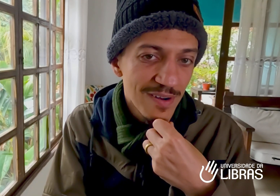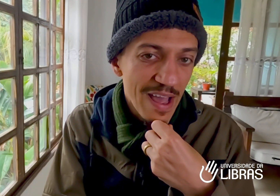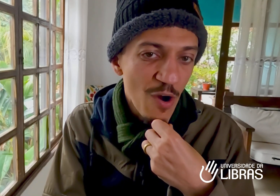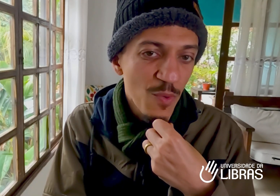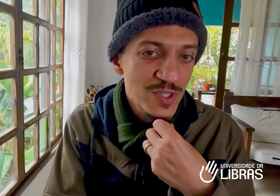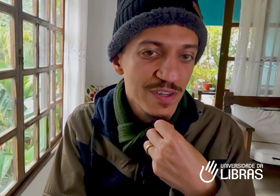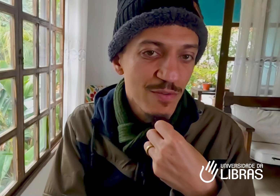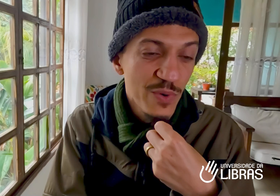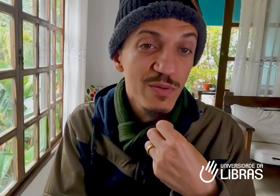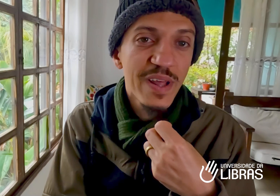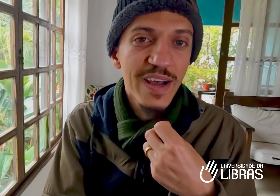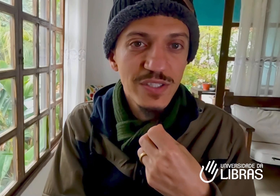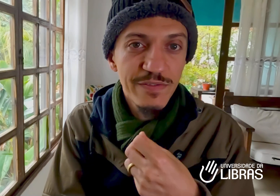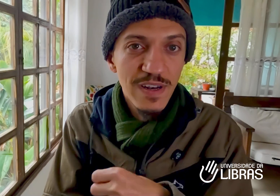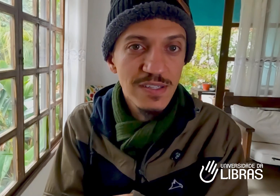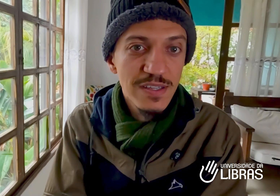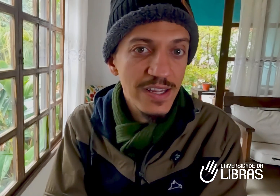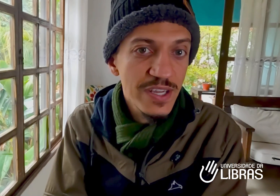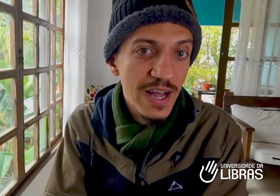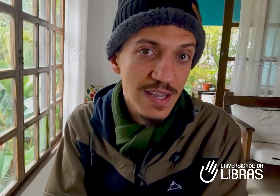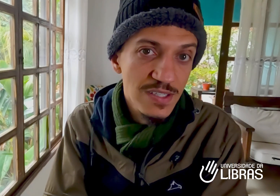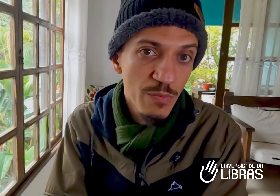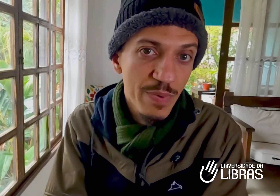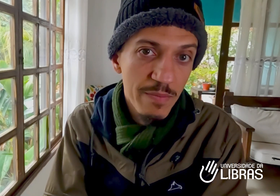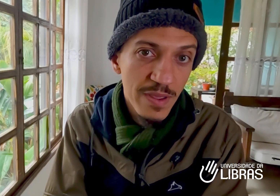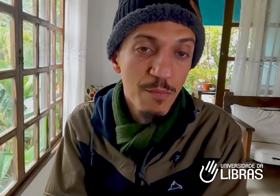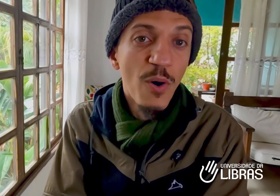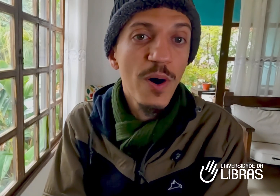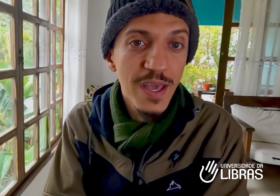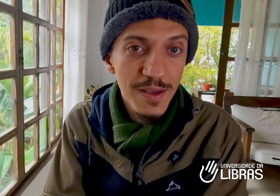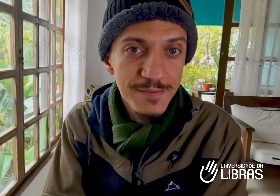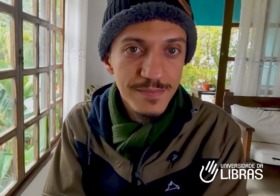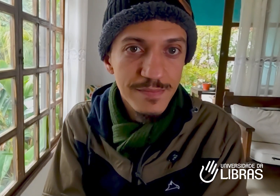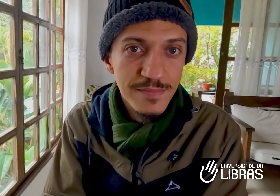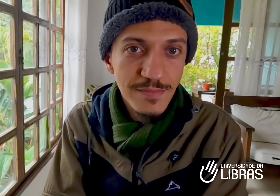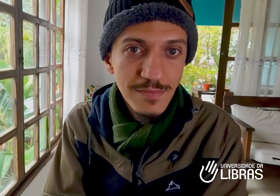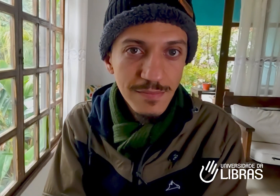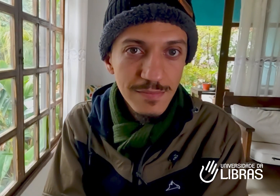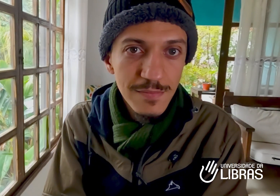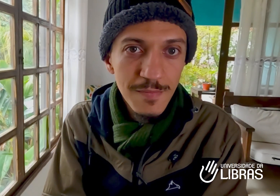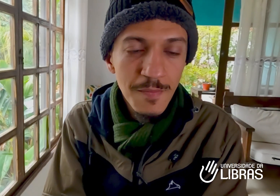isso é um motivo muito grande de felicidade e realização para mim. Por quê?